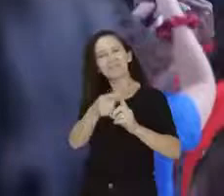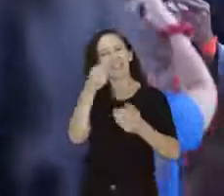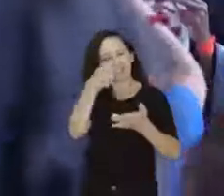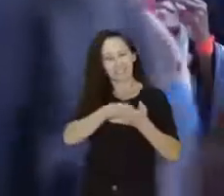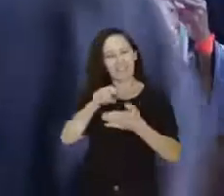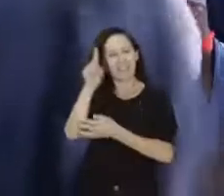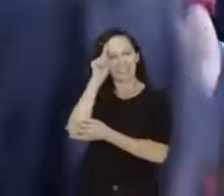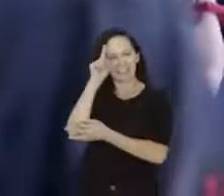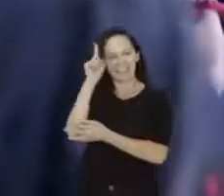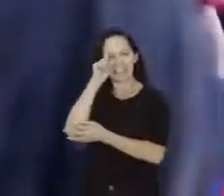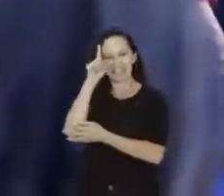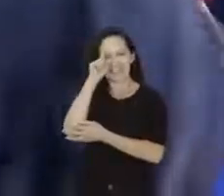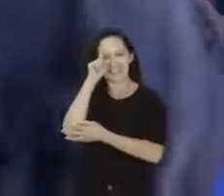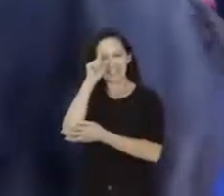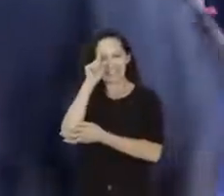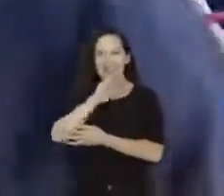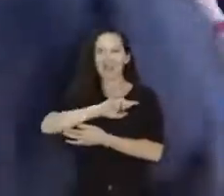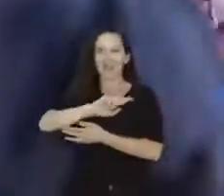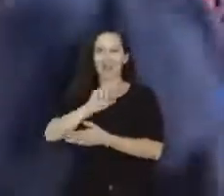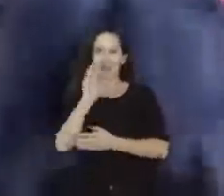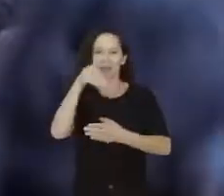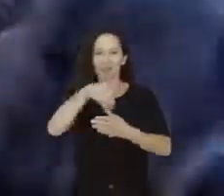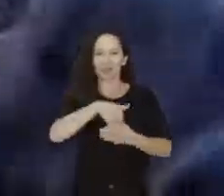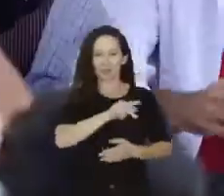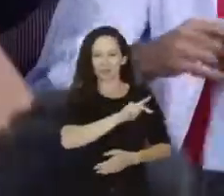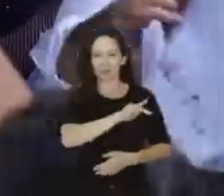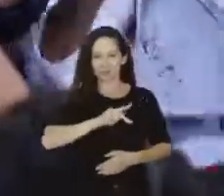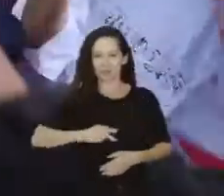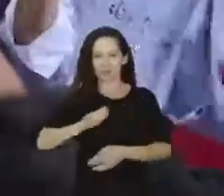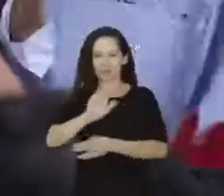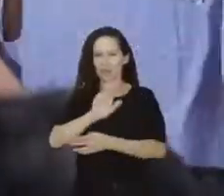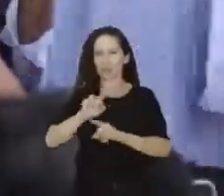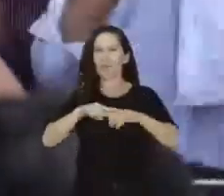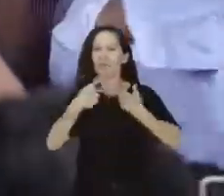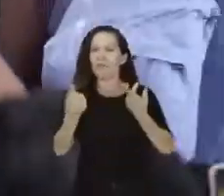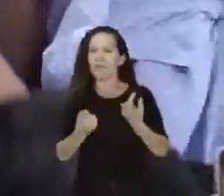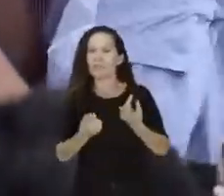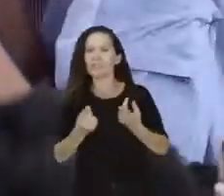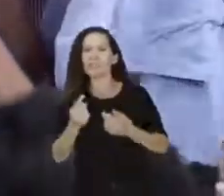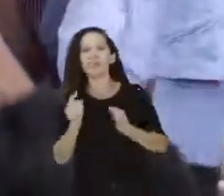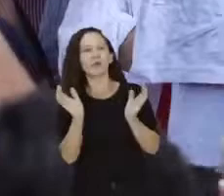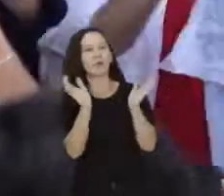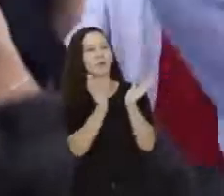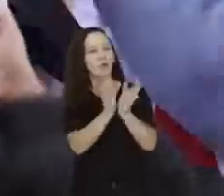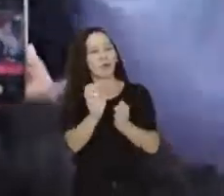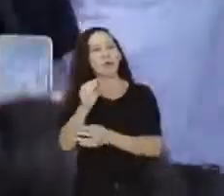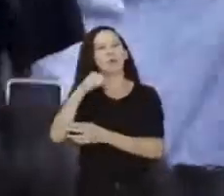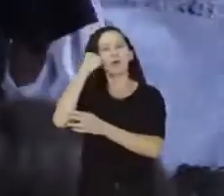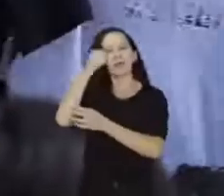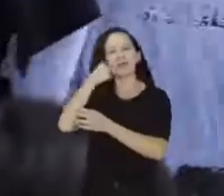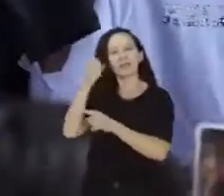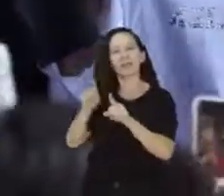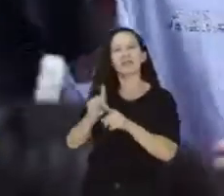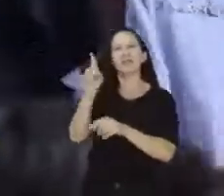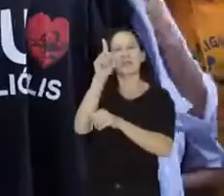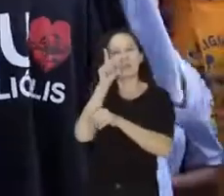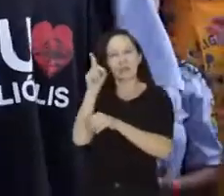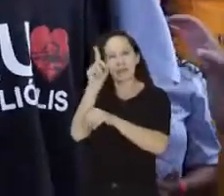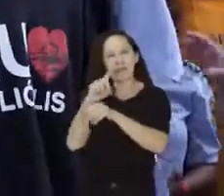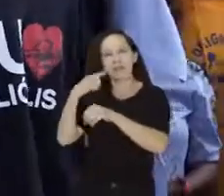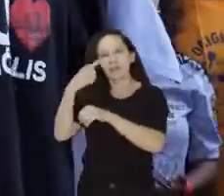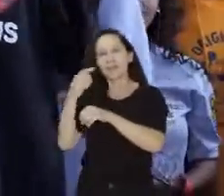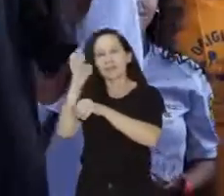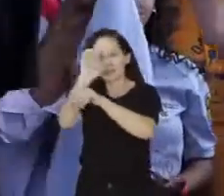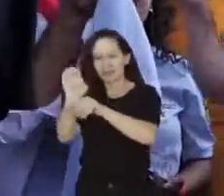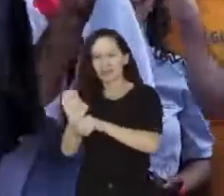Não só o Lula, mas um corpo de senadores, deputado estadual, deputado federal, que